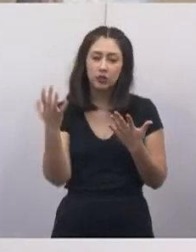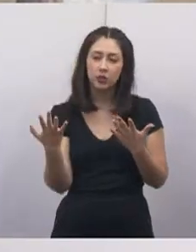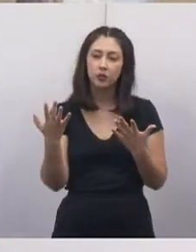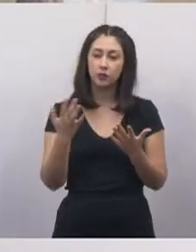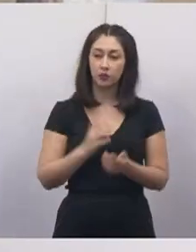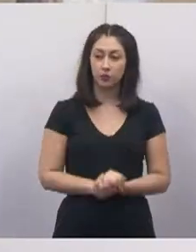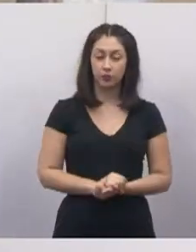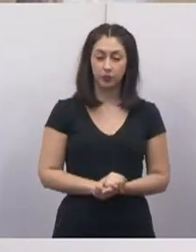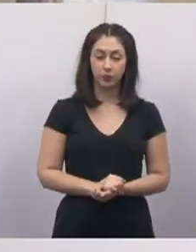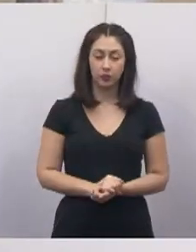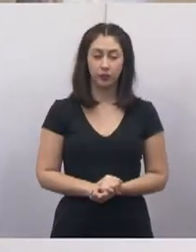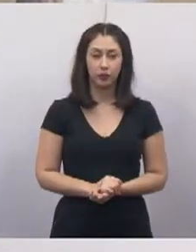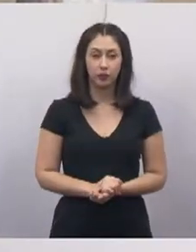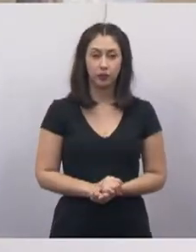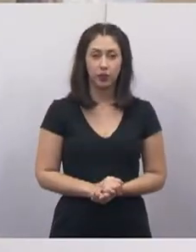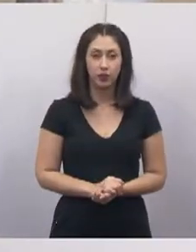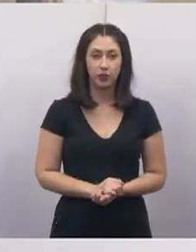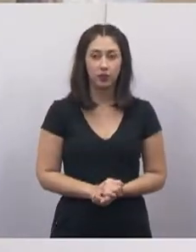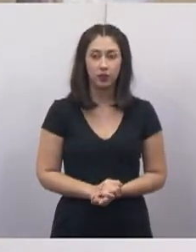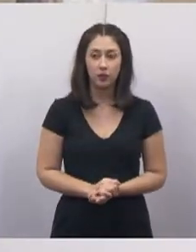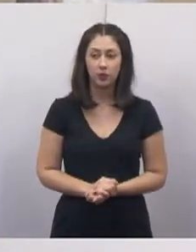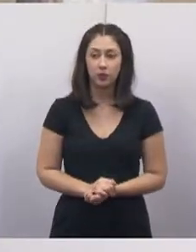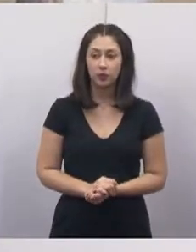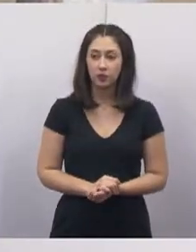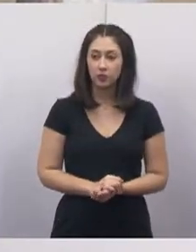Isaías Santana.